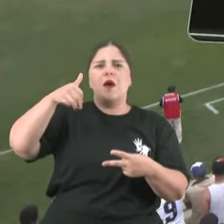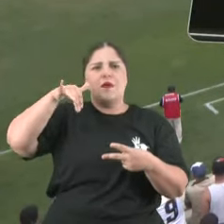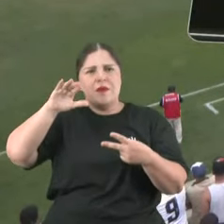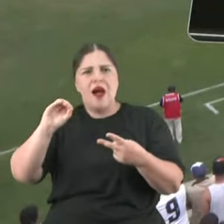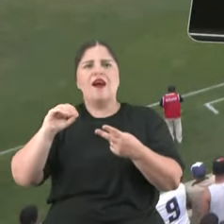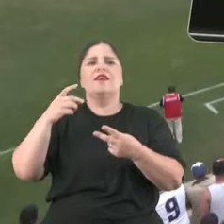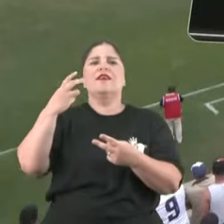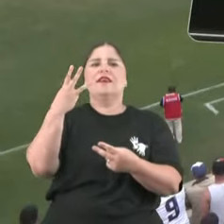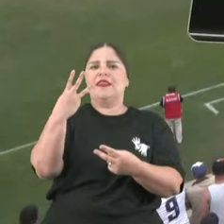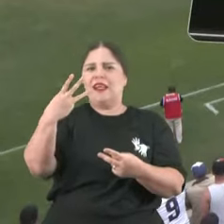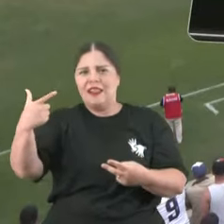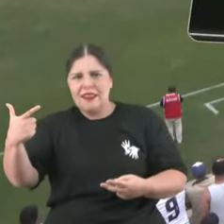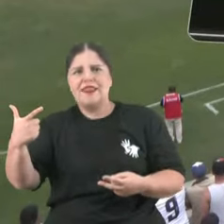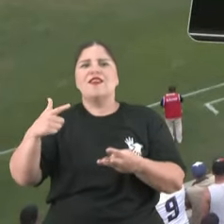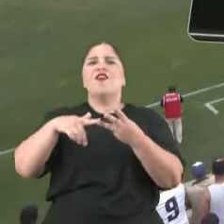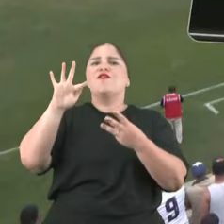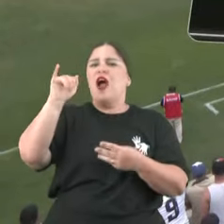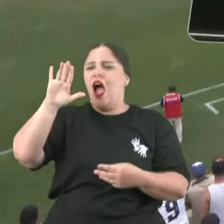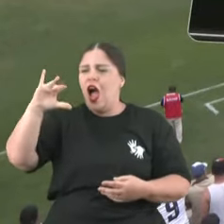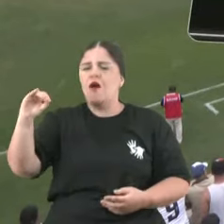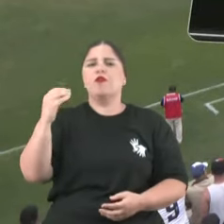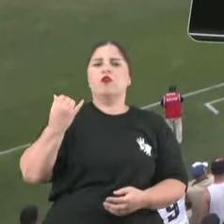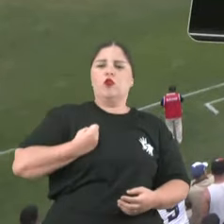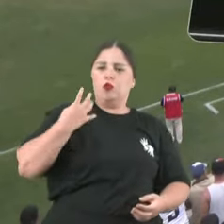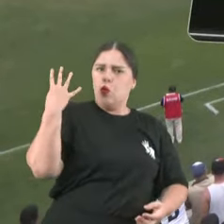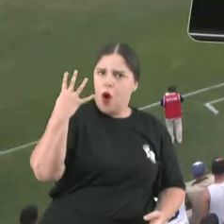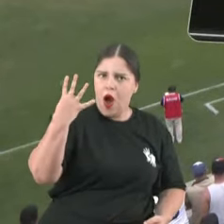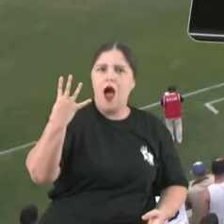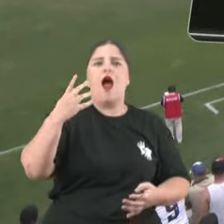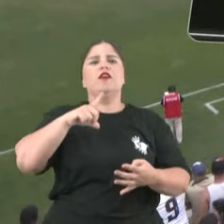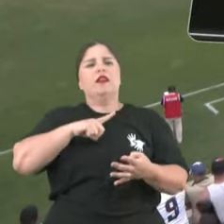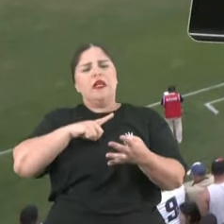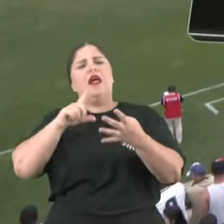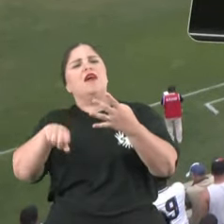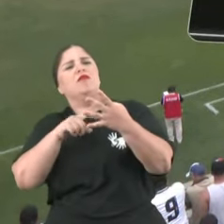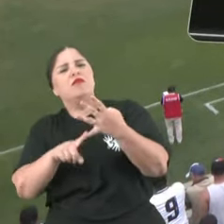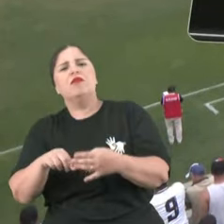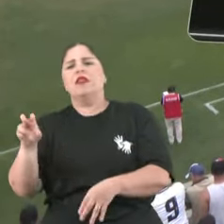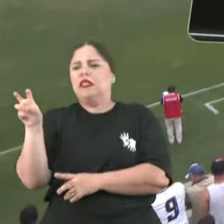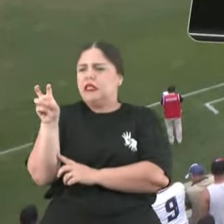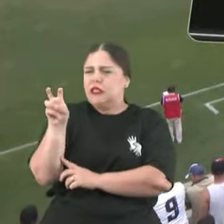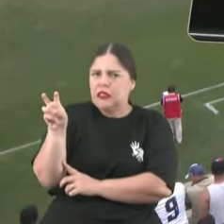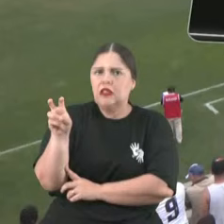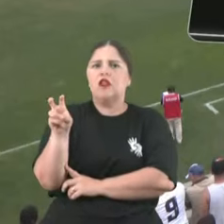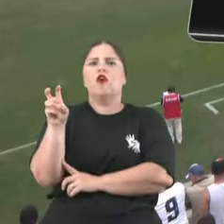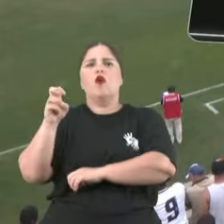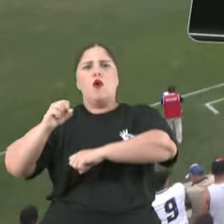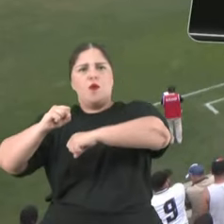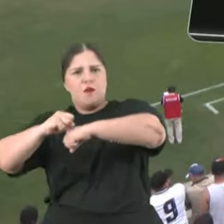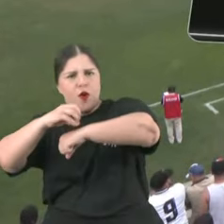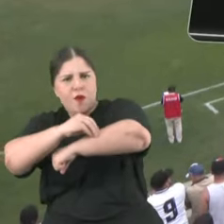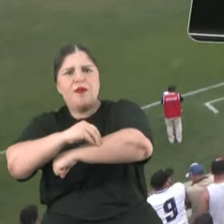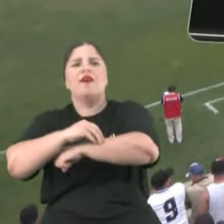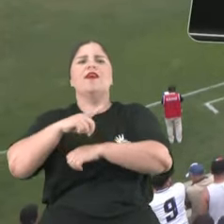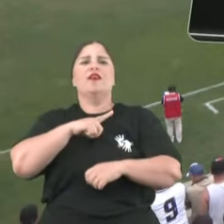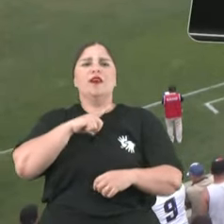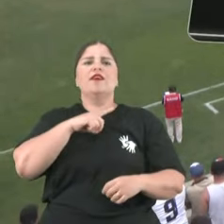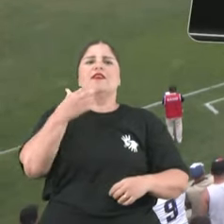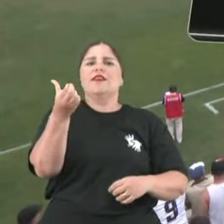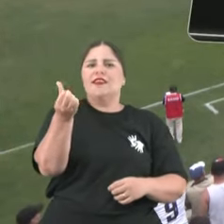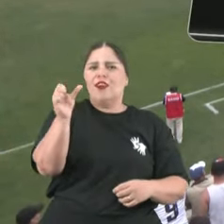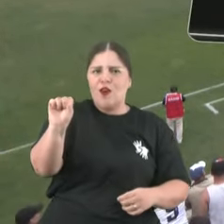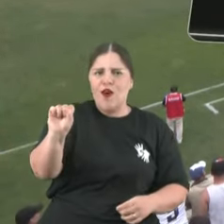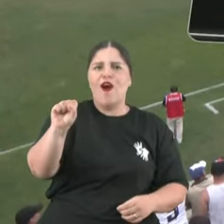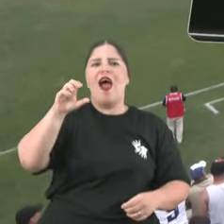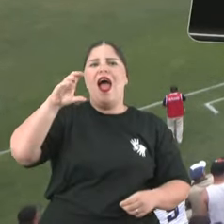3 Fábio Alemão, 4 Simon, 13 William Formiga, no meio campo 98 Falcão, meia dúzia Caio César,